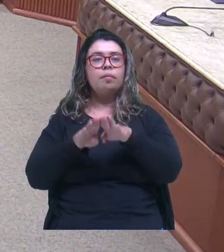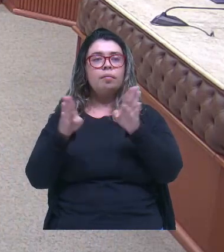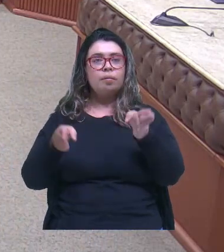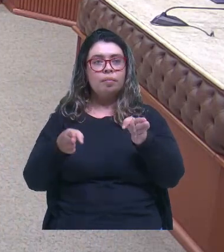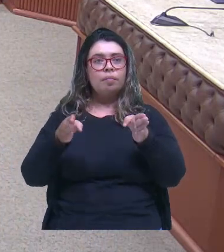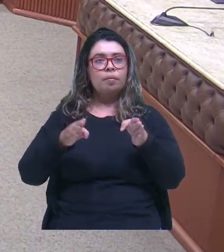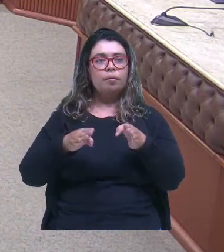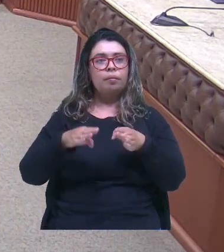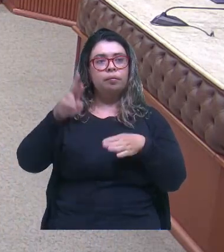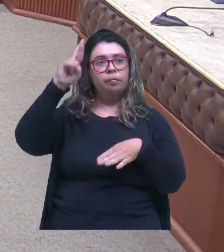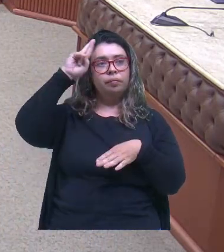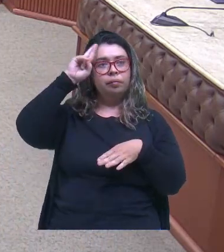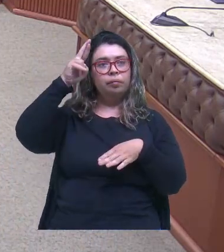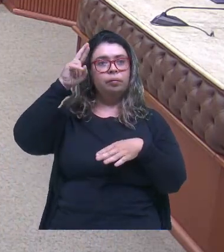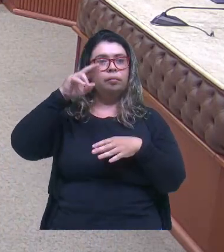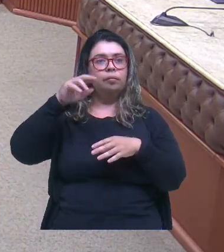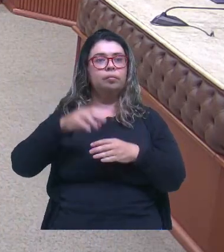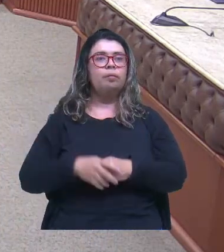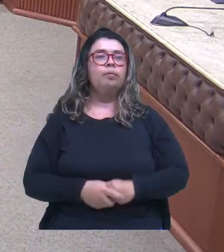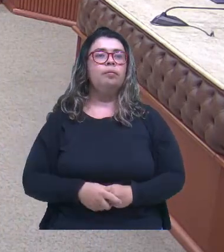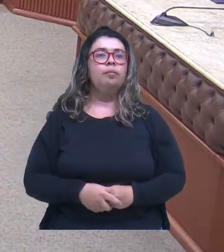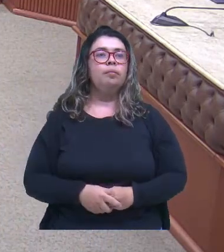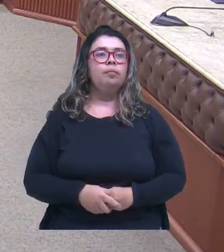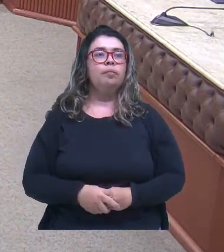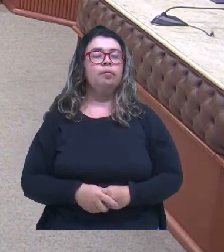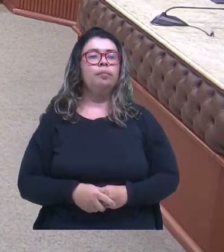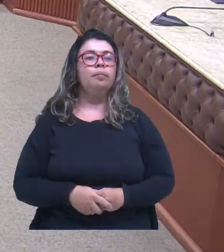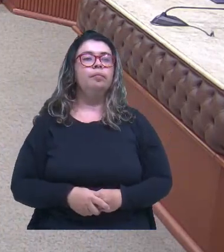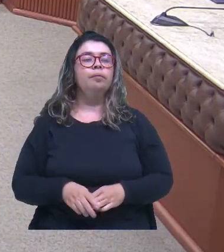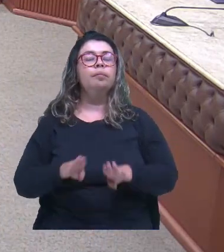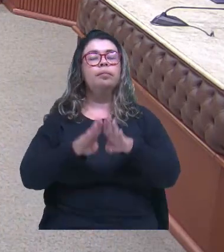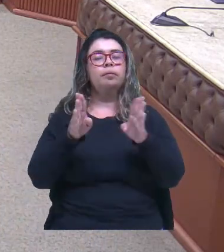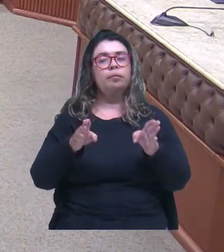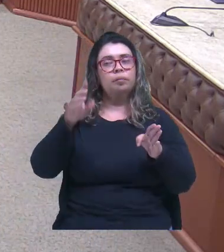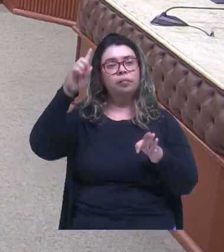então, presidente, com os componentes da mesa.